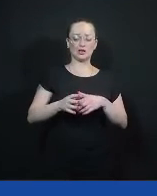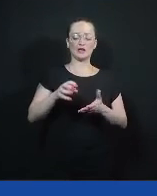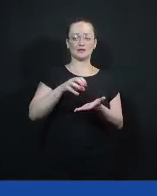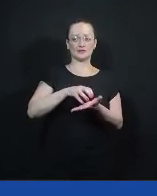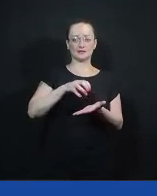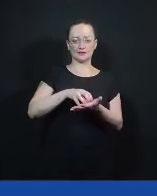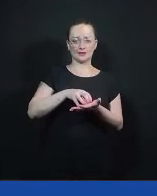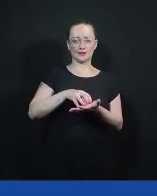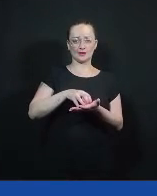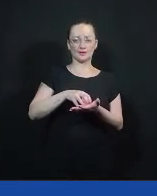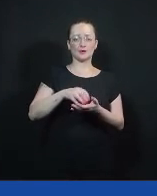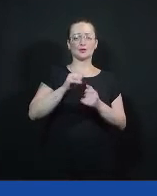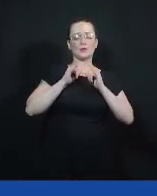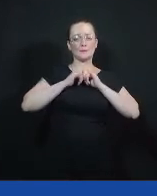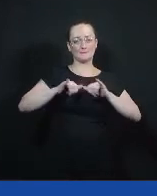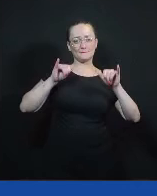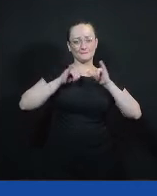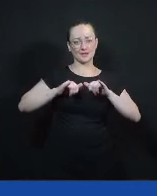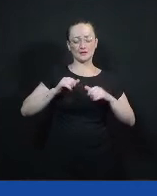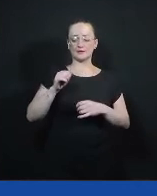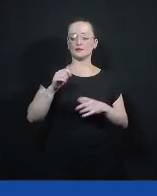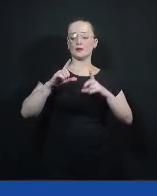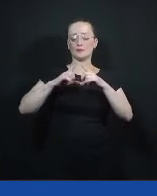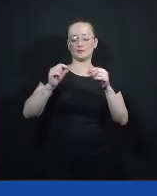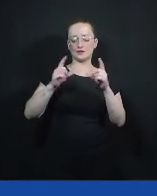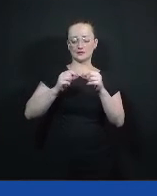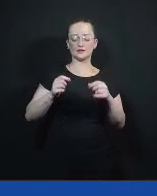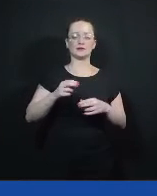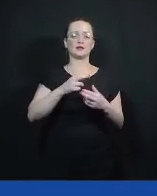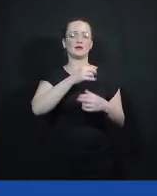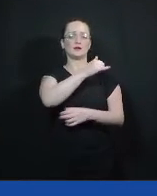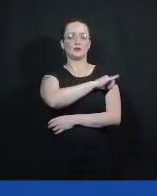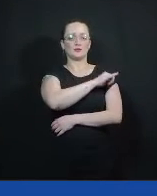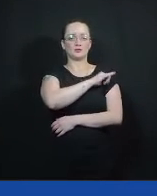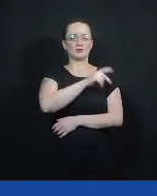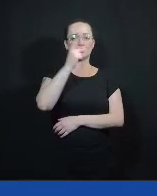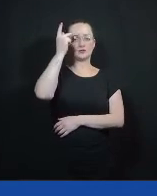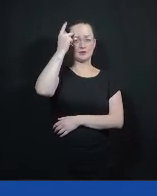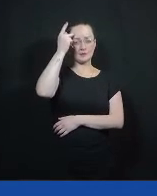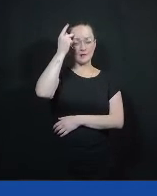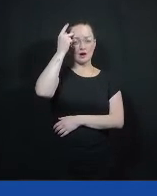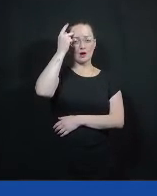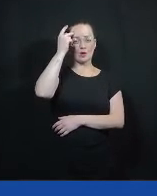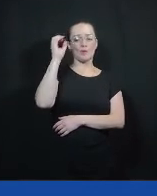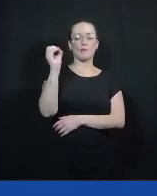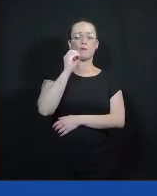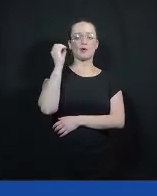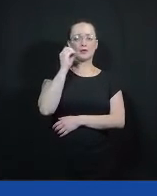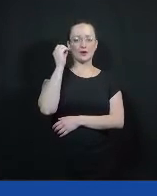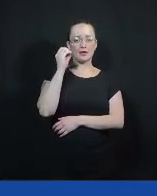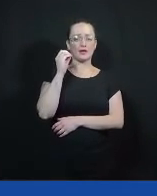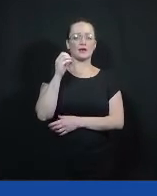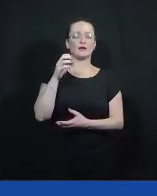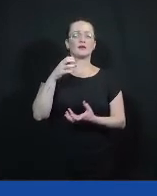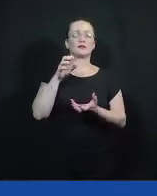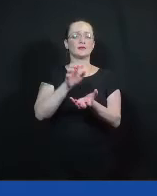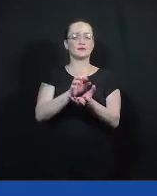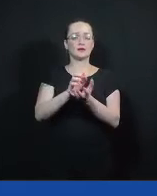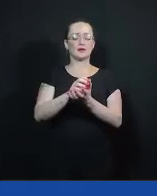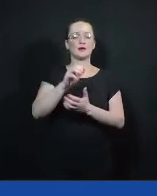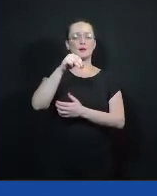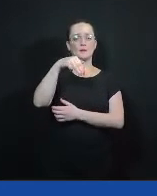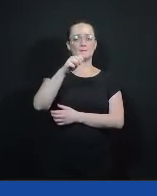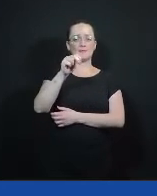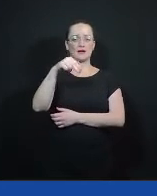centros de imprensa, Brasília, Rio de Janeiro, São Paulo, Porto Alegre, Salvador, Recife, mesmo Manaus,